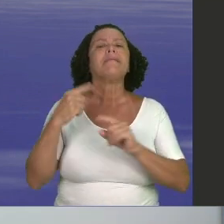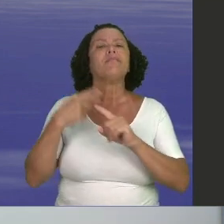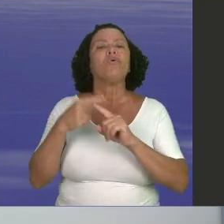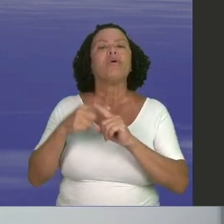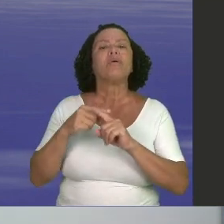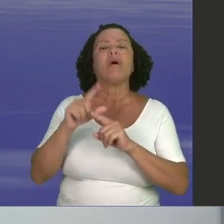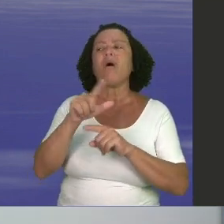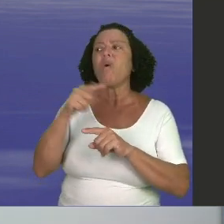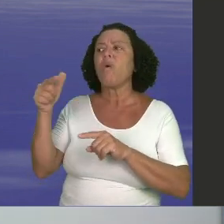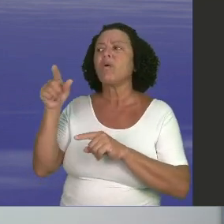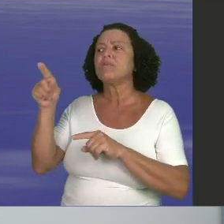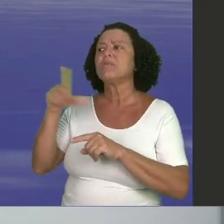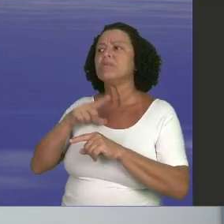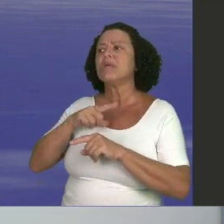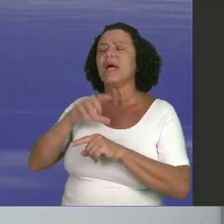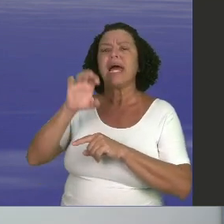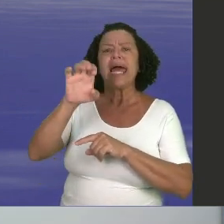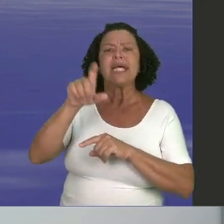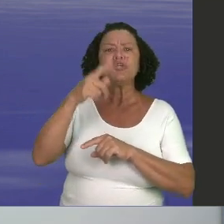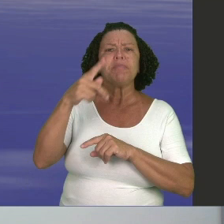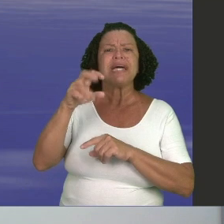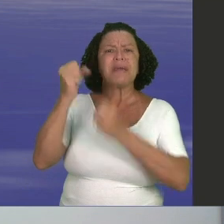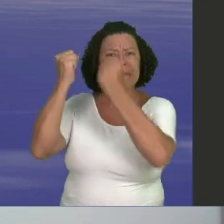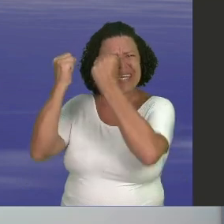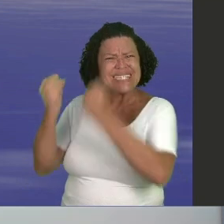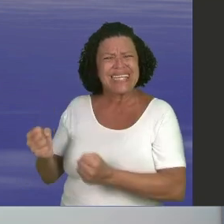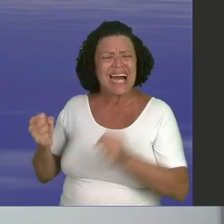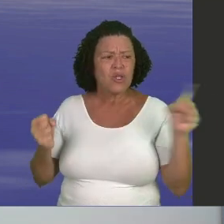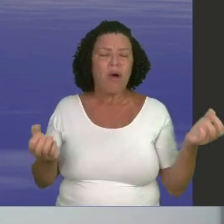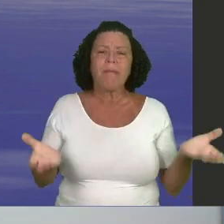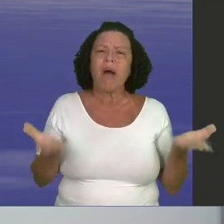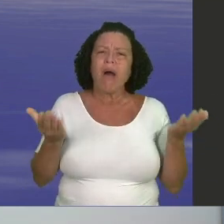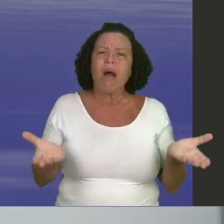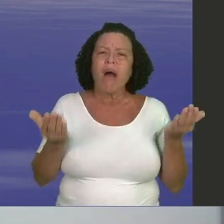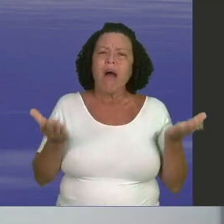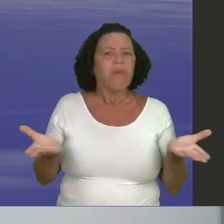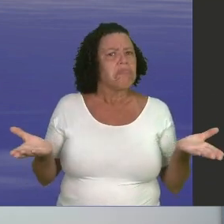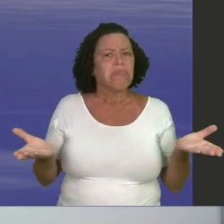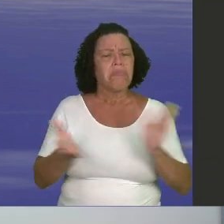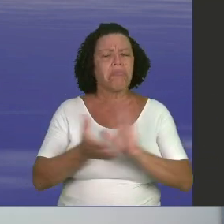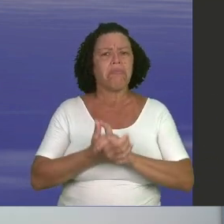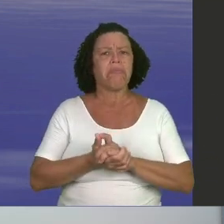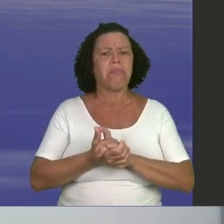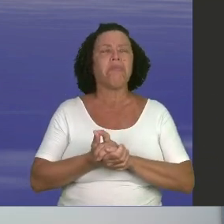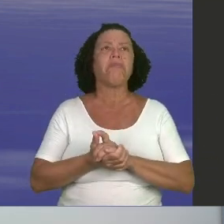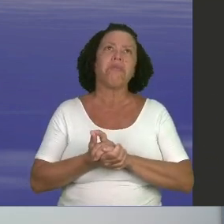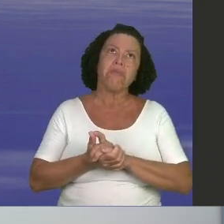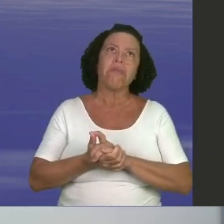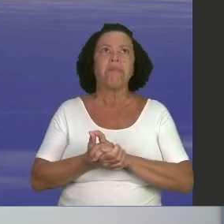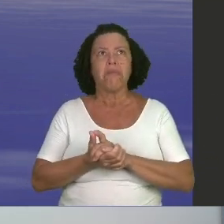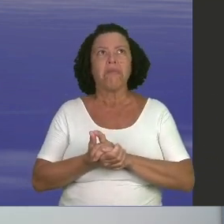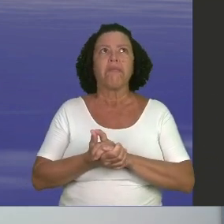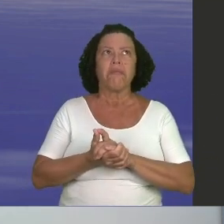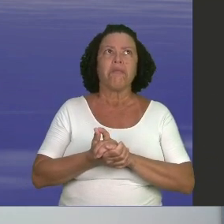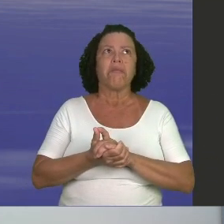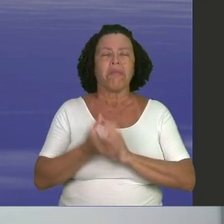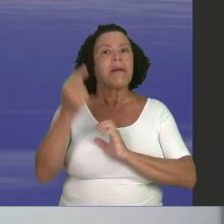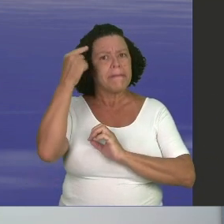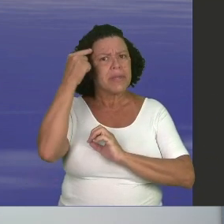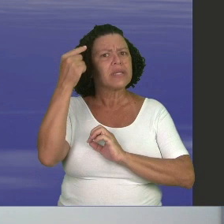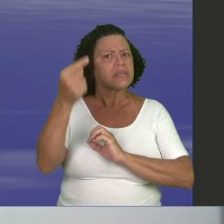tem expiações mais duras e com outros mais brandas? Também é um outro ponto de